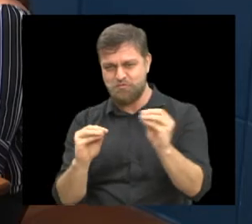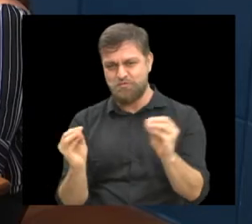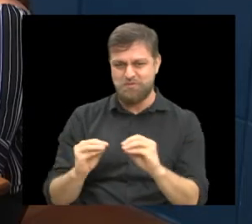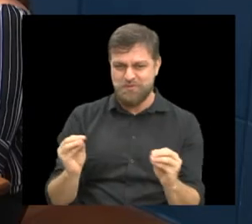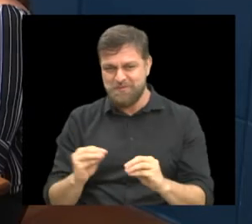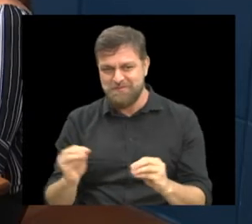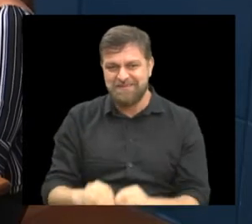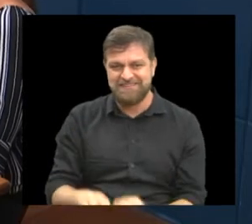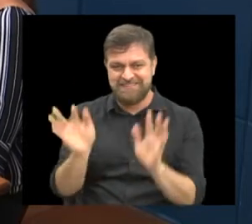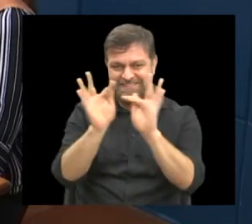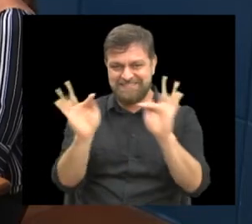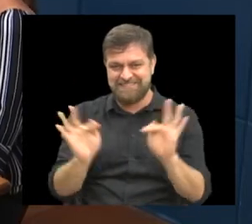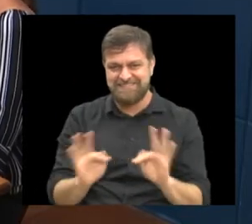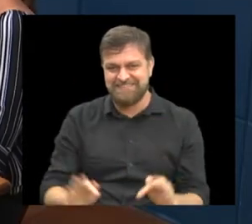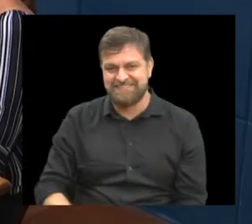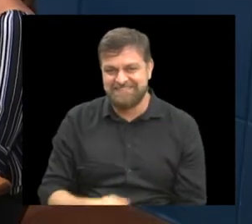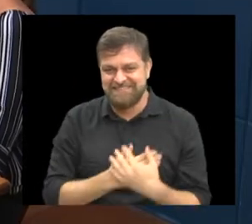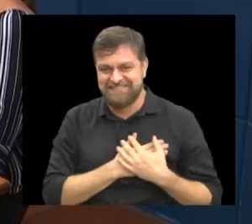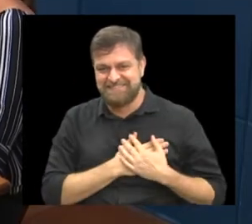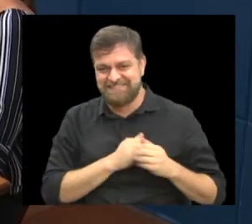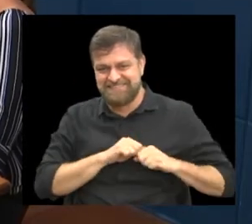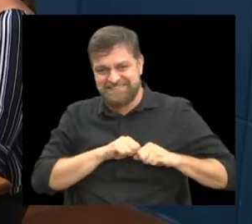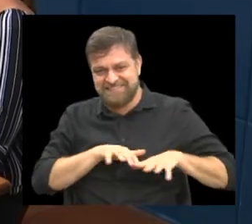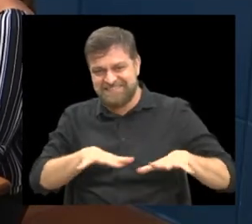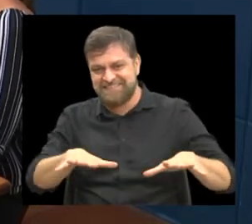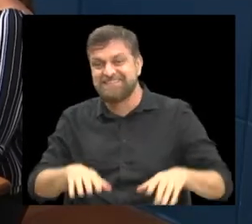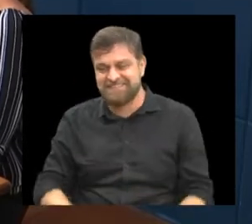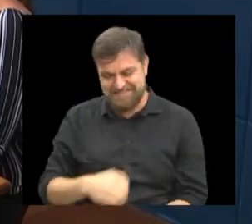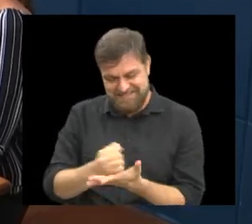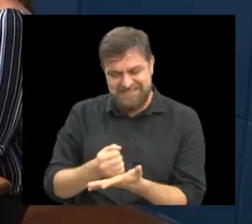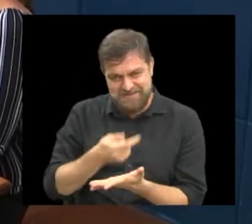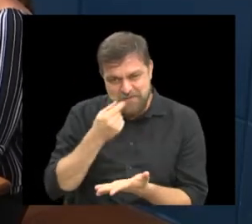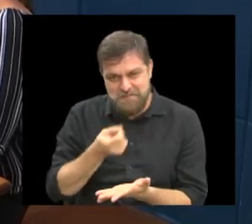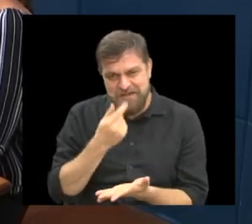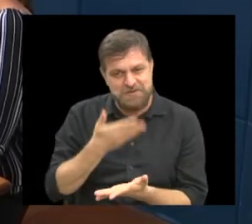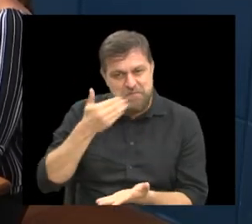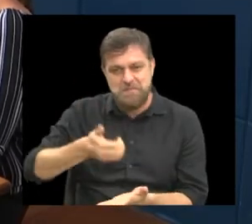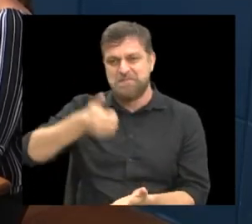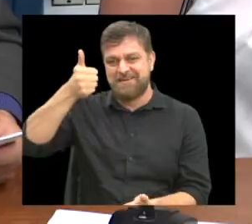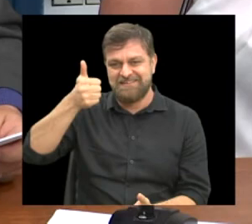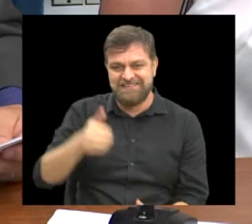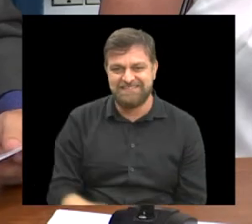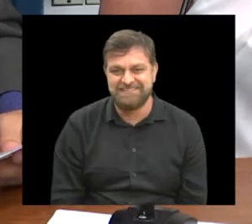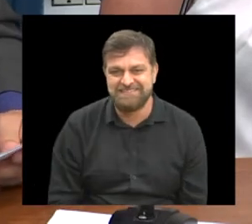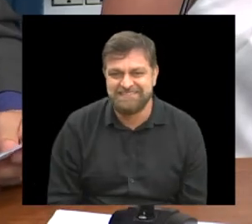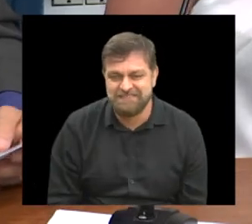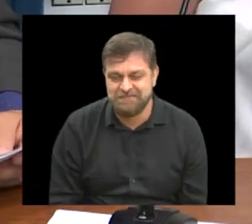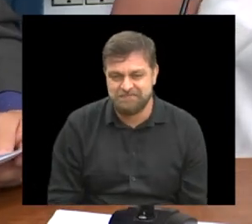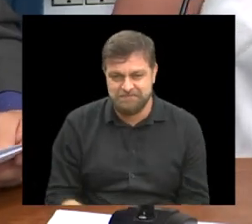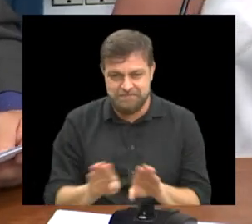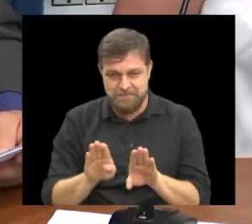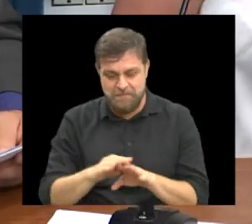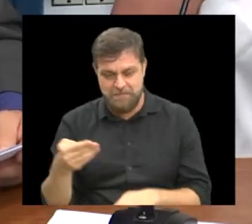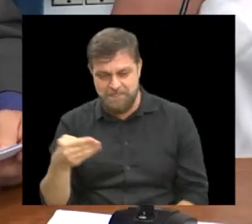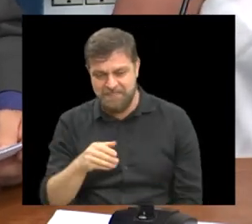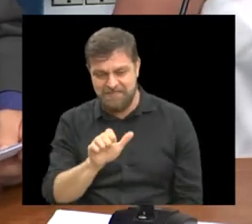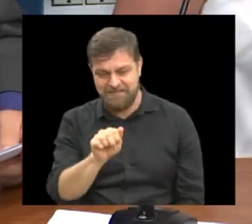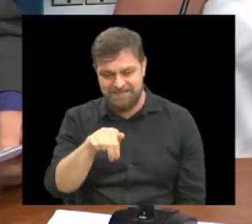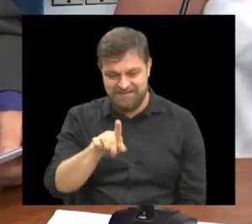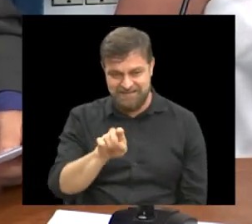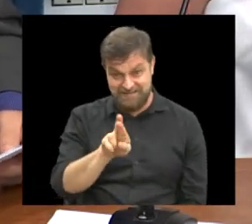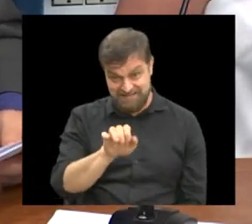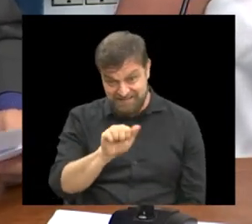acho que mais é felicidade, vamos viver de amor, que eu acho que o amor é o melhor remédio que diz. Agradecer a Andréia Fioreiro, que é